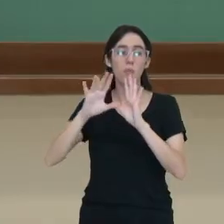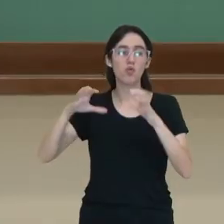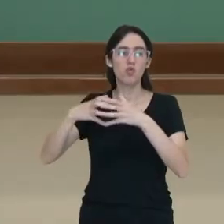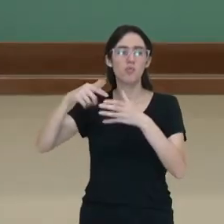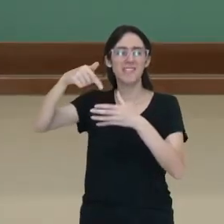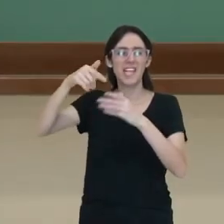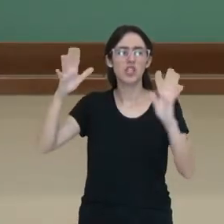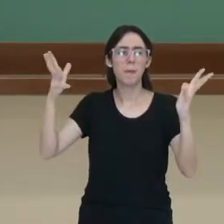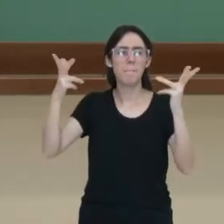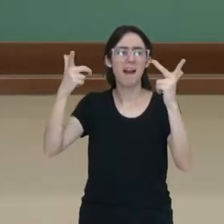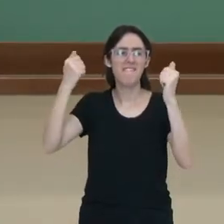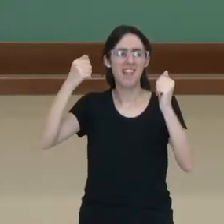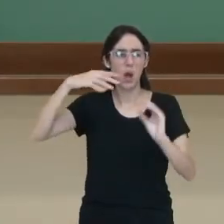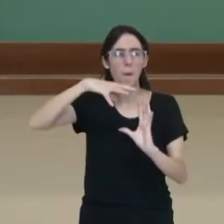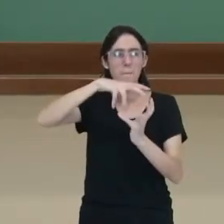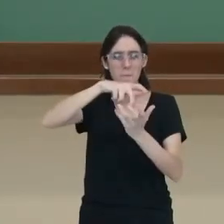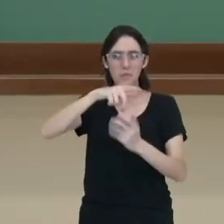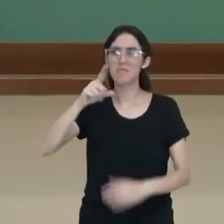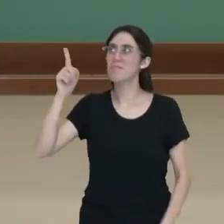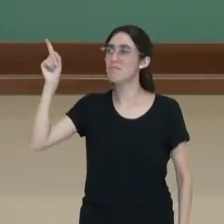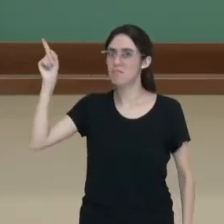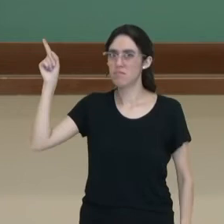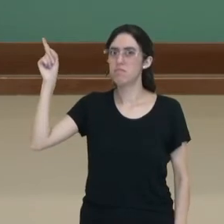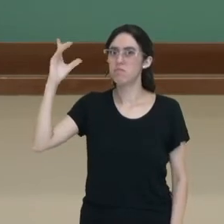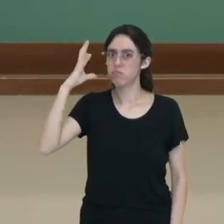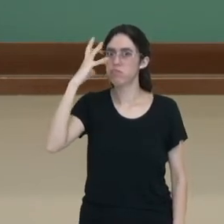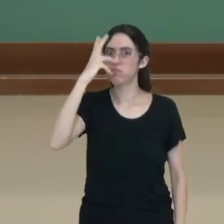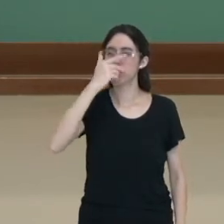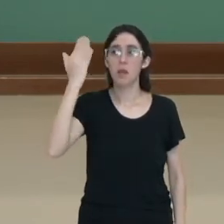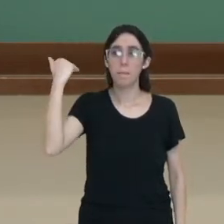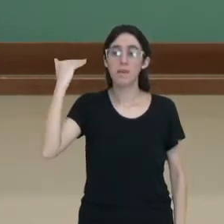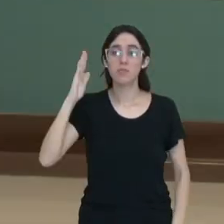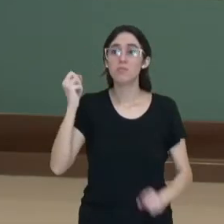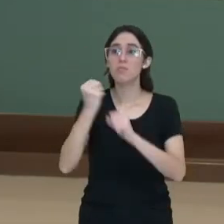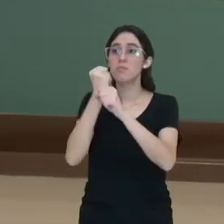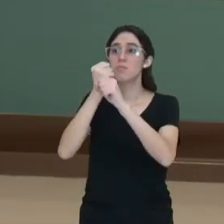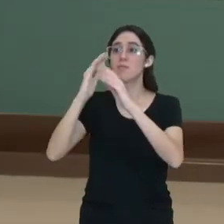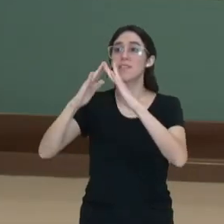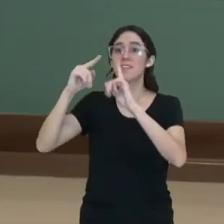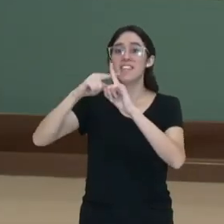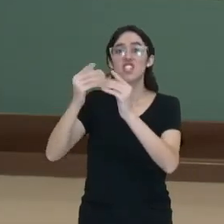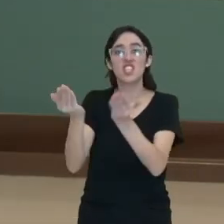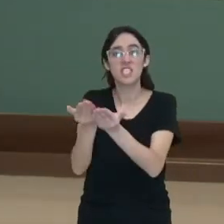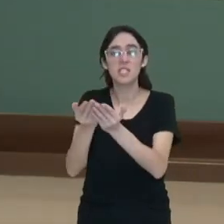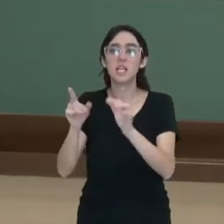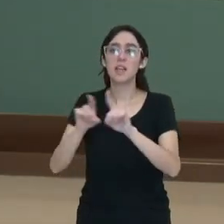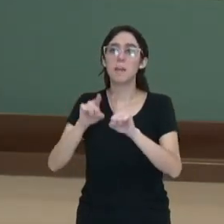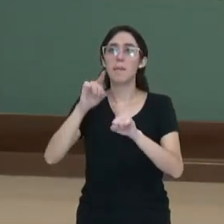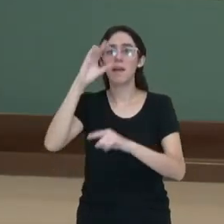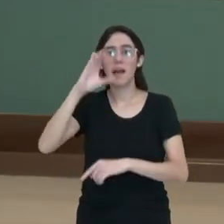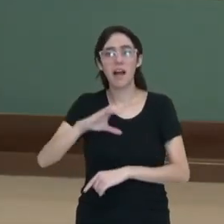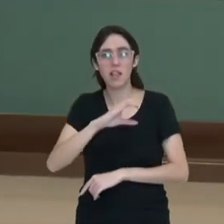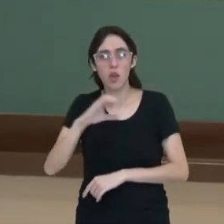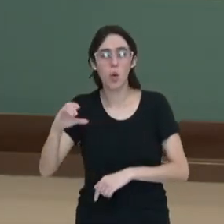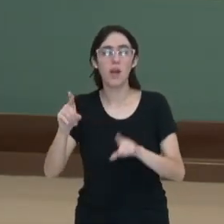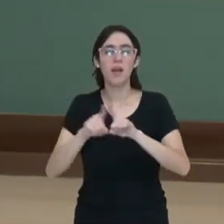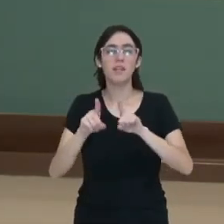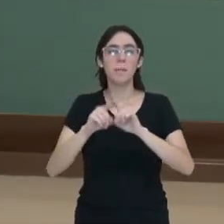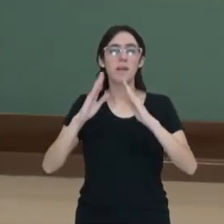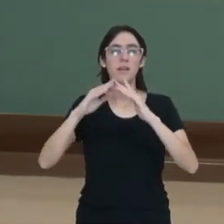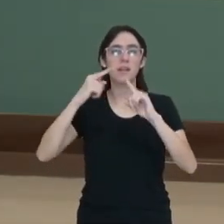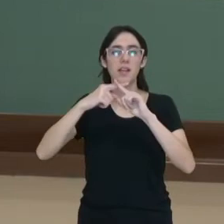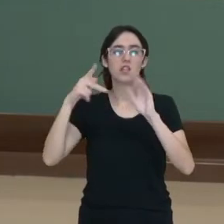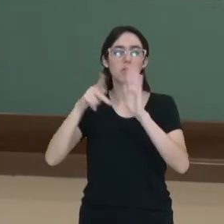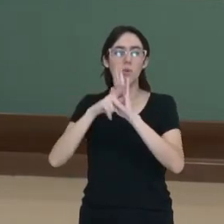Já foi construída para ser uma igreja cristã, já foi uma igreja católica, já foi uma igreja ortodoxa